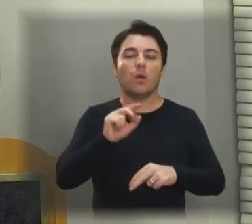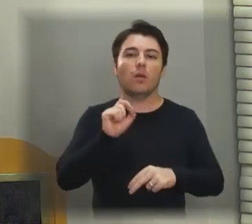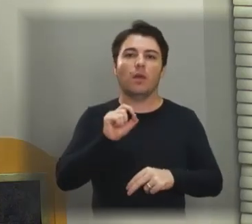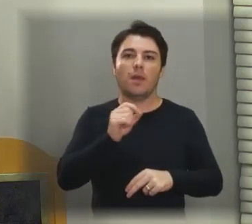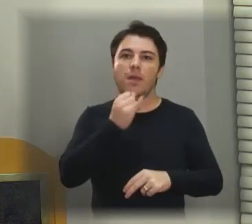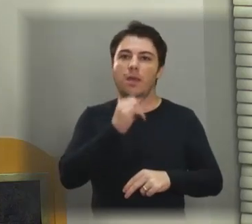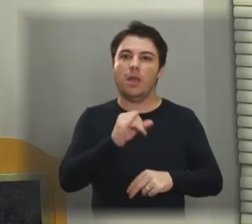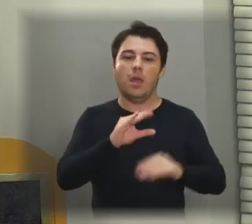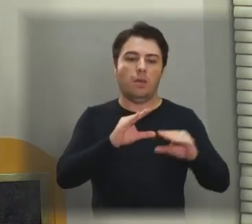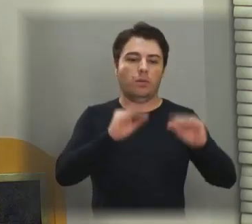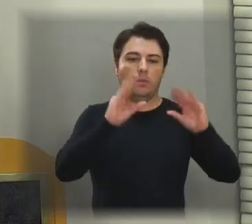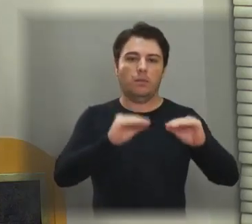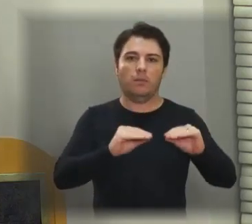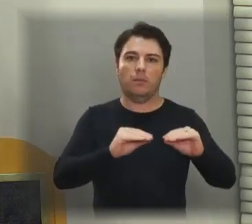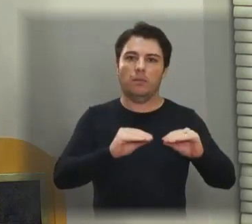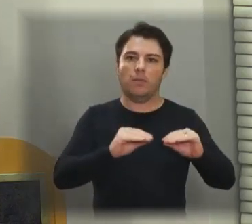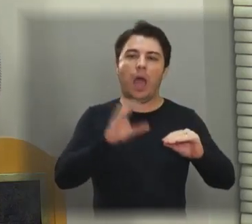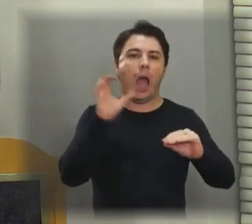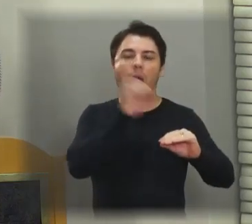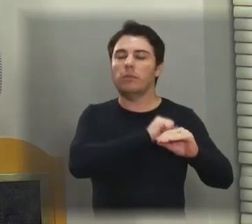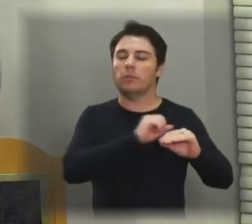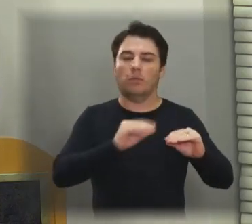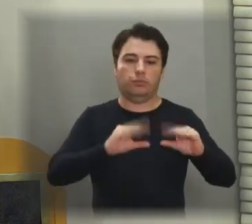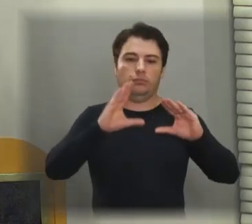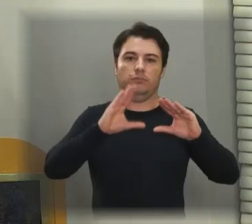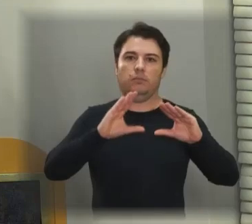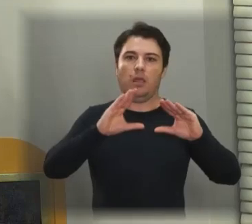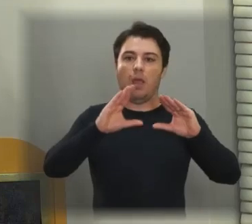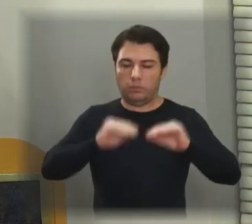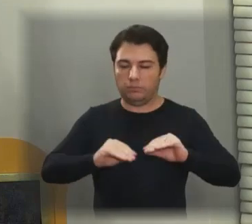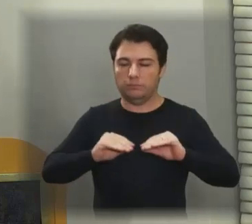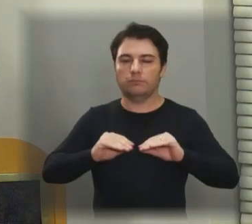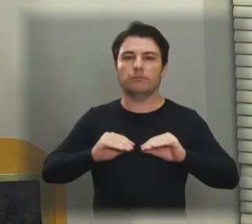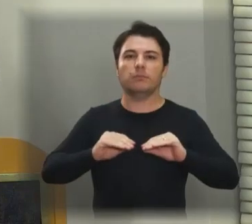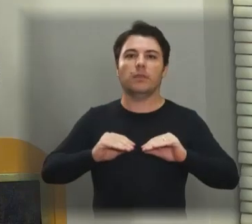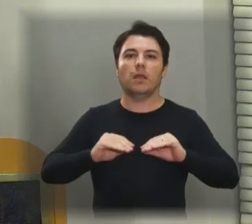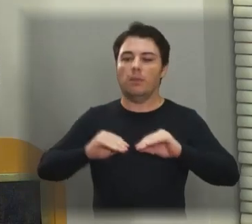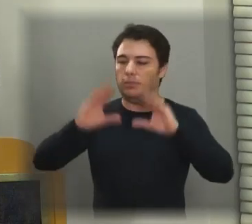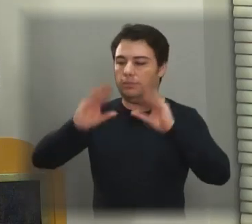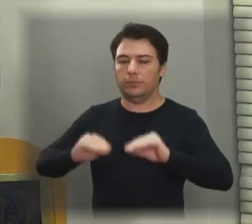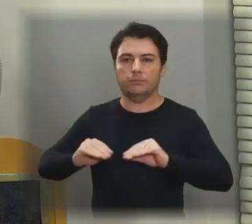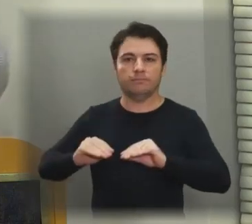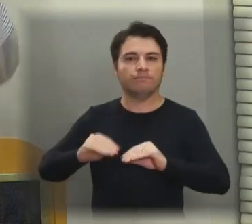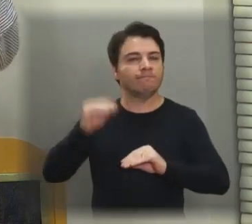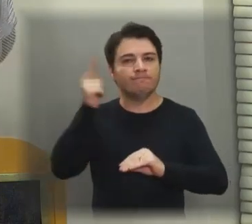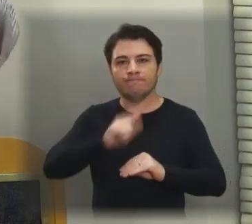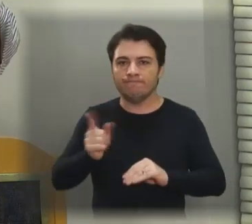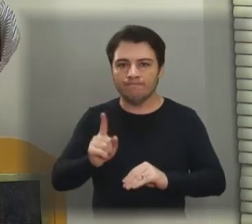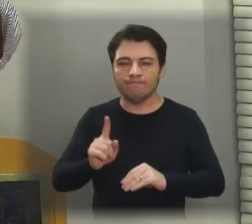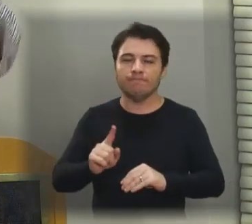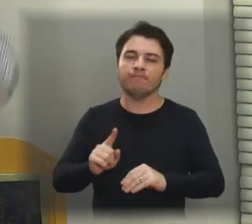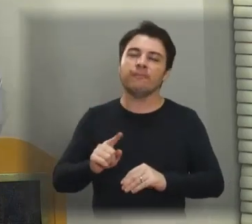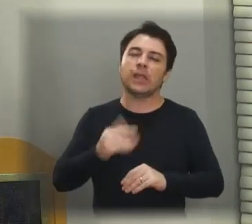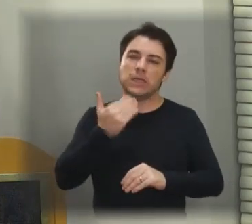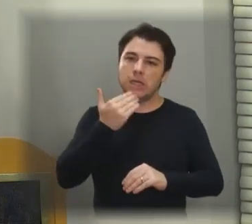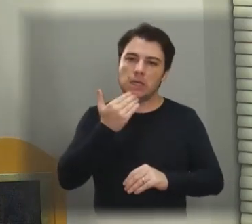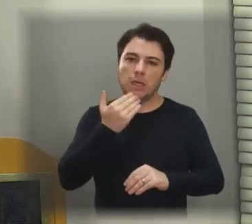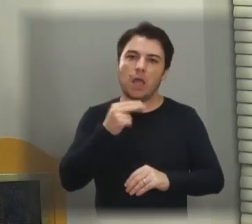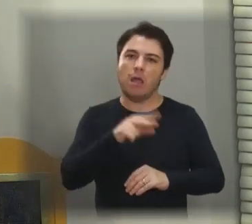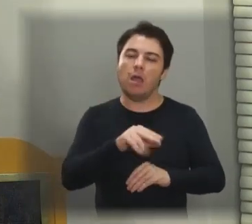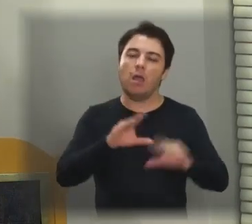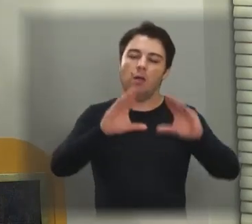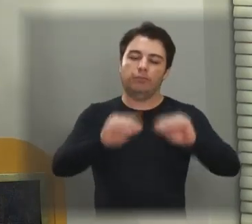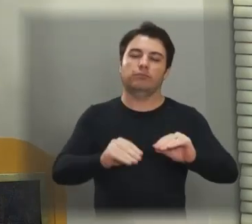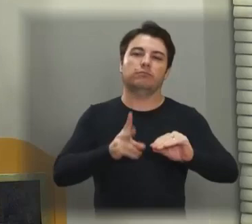ter em pó de energia pisca rapidinho 5 segundos Liga 30 segundos ligado liga não resolveu continua defeito na linha